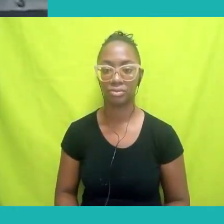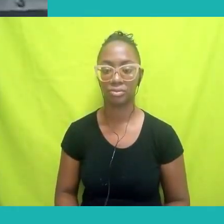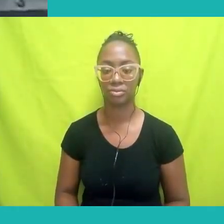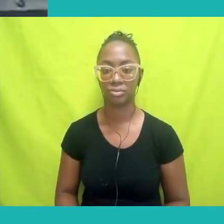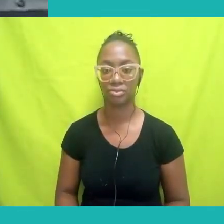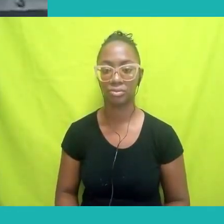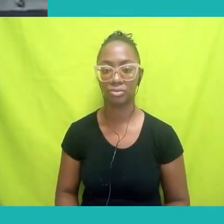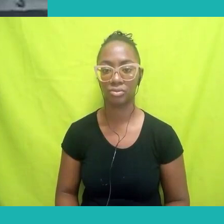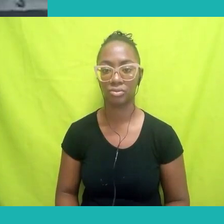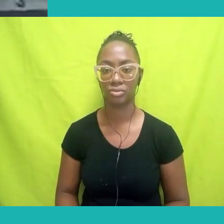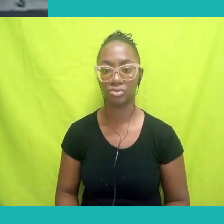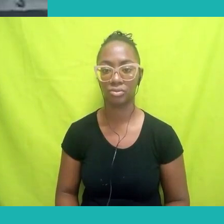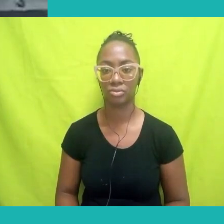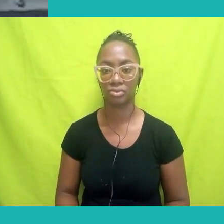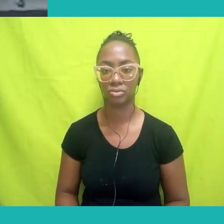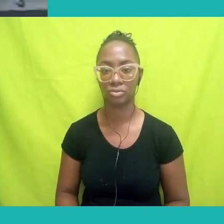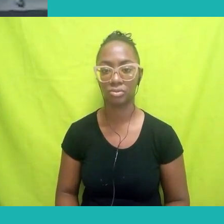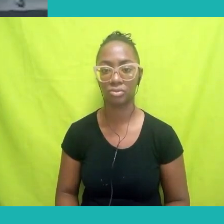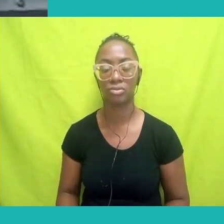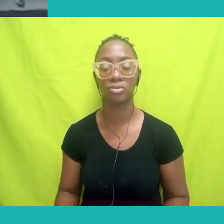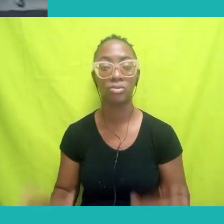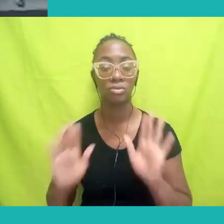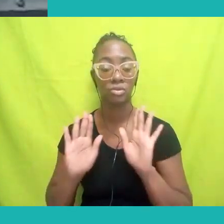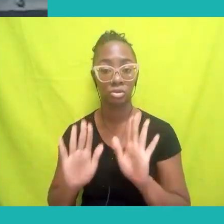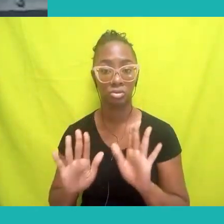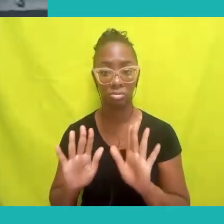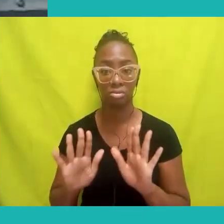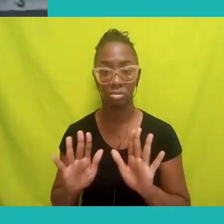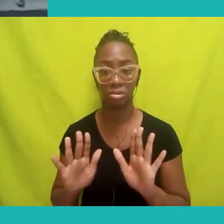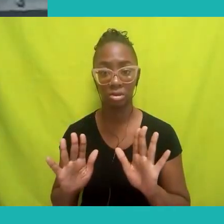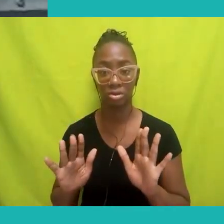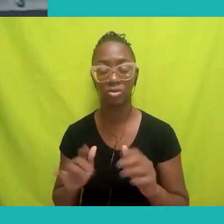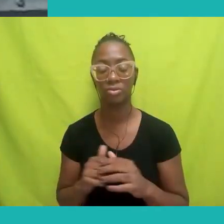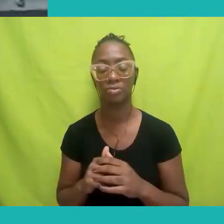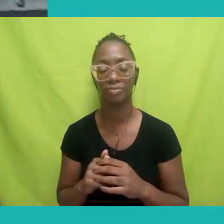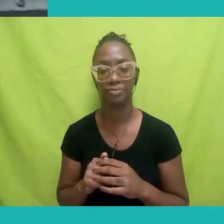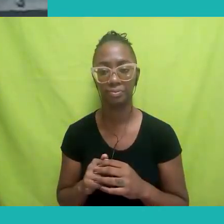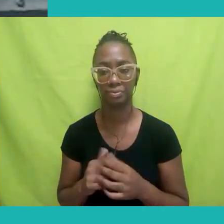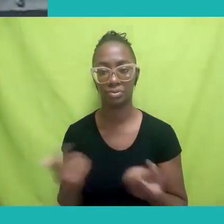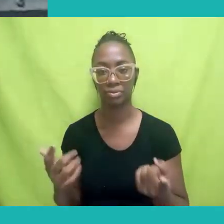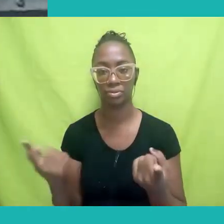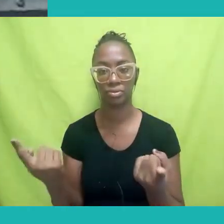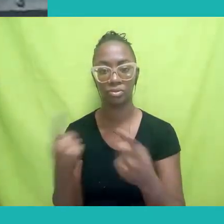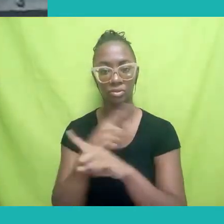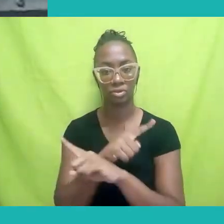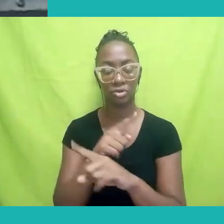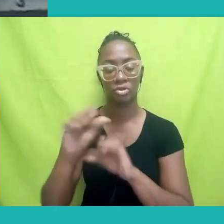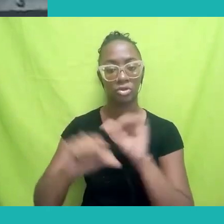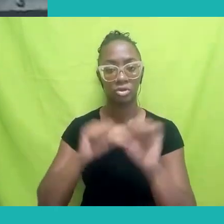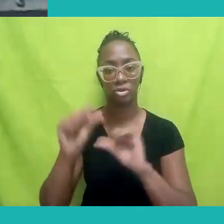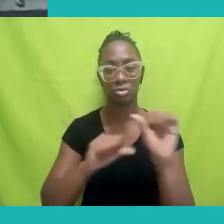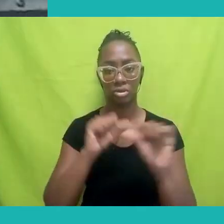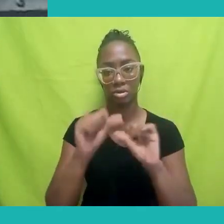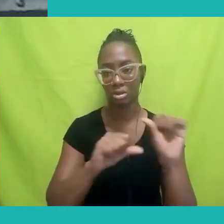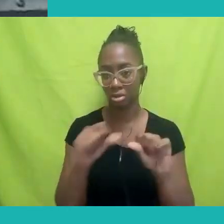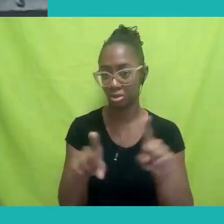Mas não obstante essa controvérsia, né, e as mudanças operadas pela 13954 no